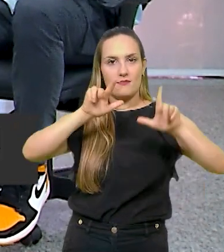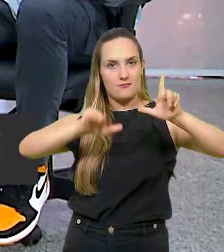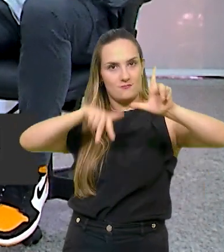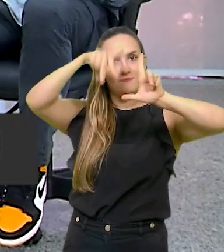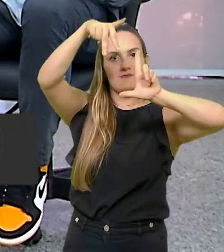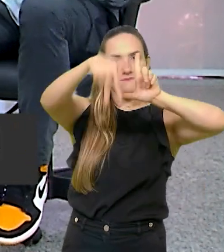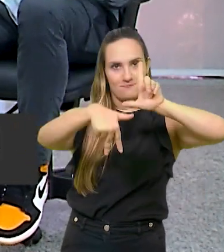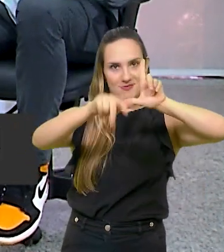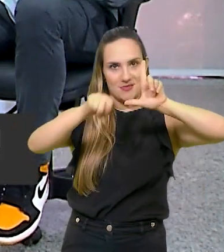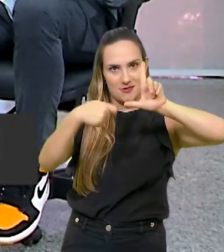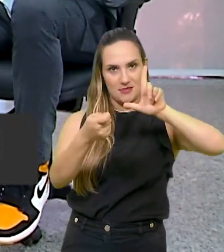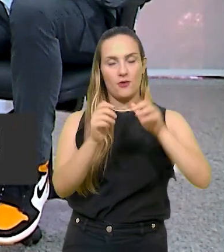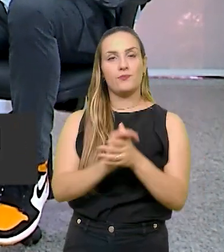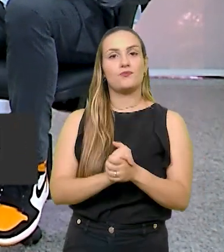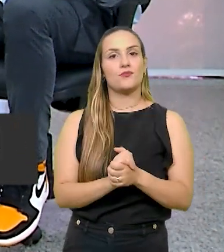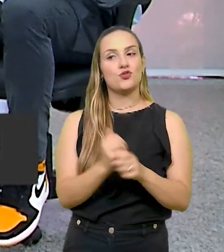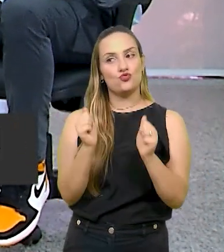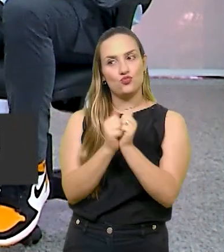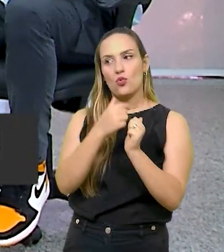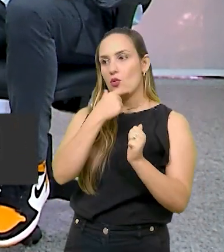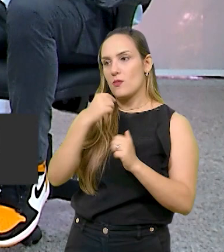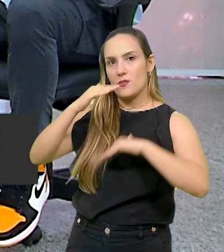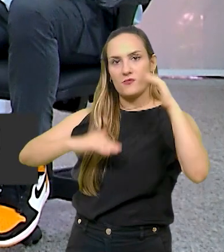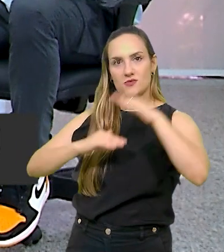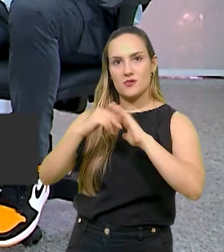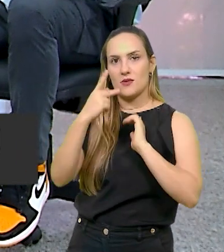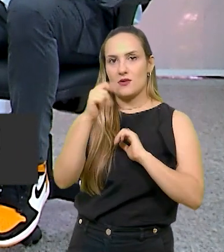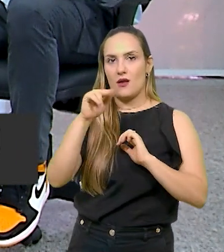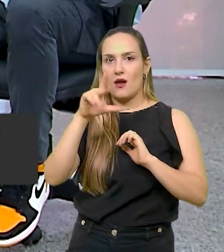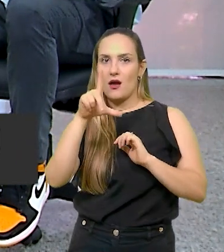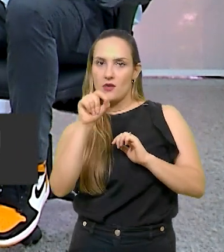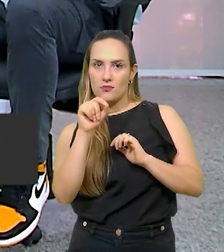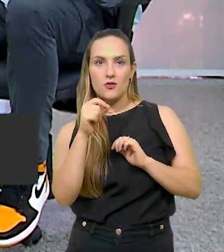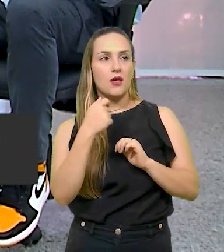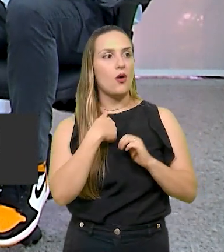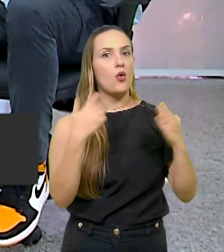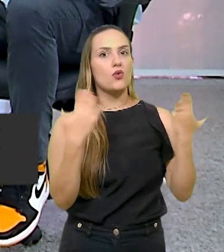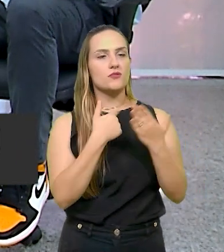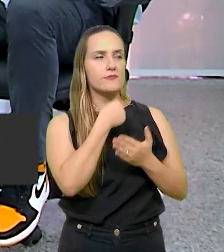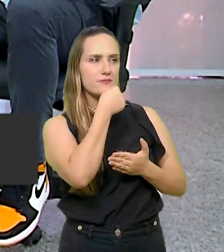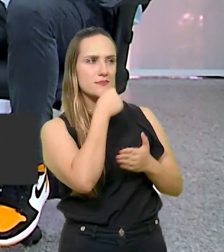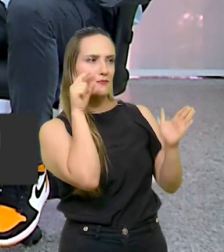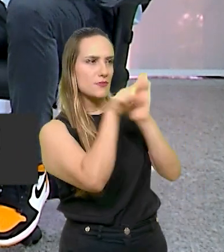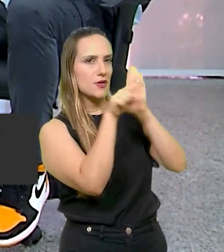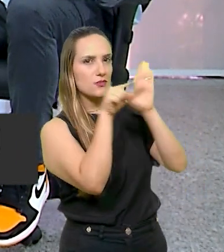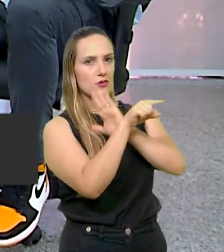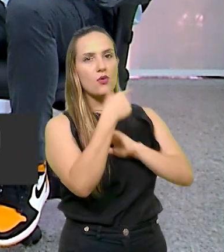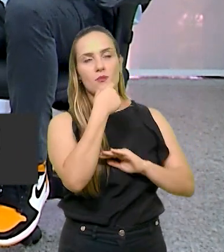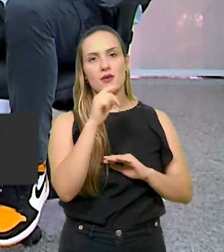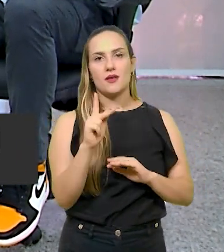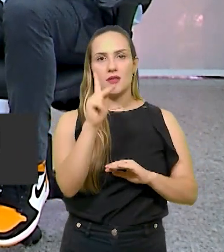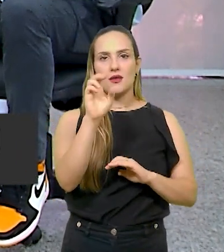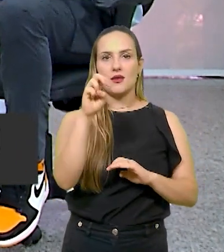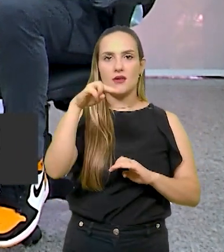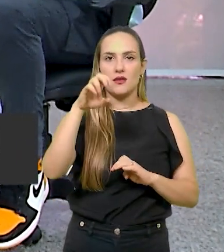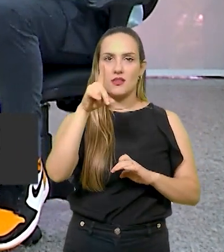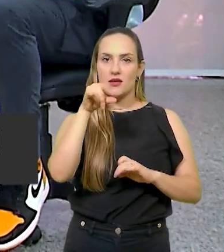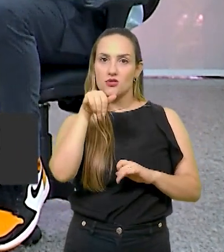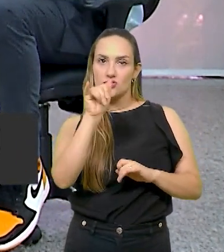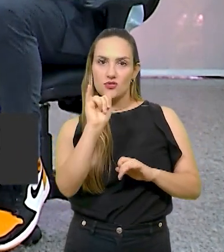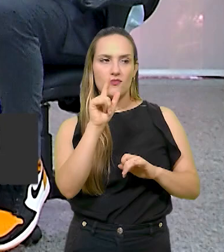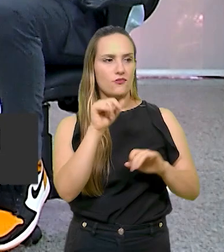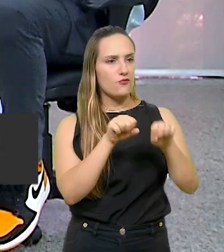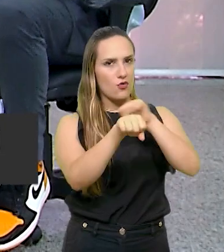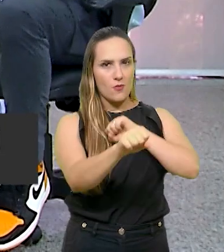Tudo bom? E nosso bate-papo é com Kenneth Correia, que é professor na Fundação Getúlio Vargas e especialista em